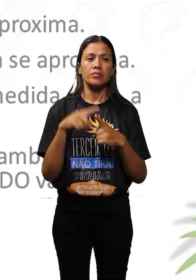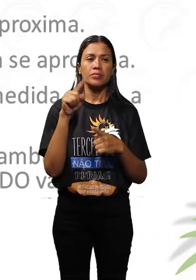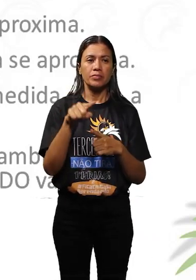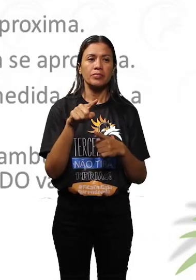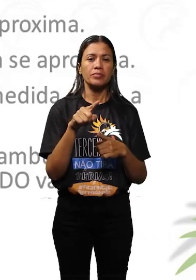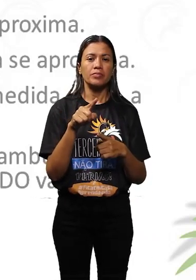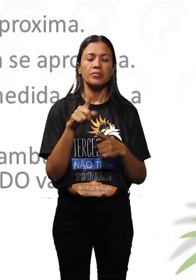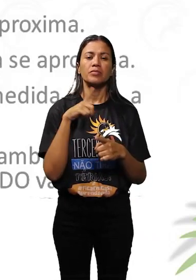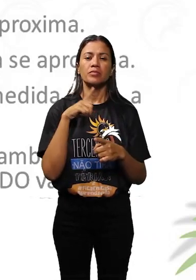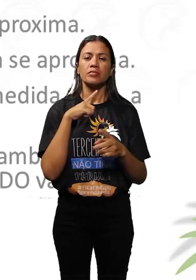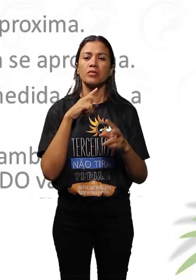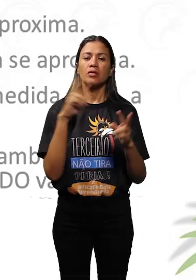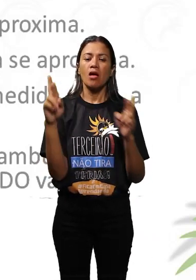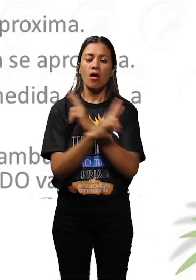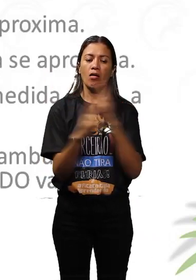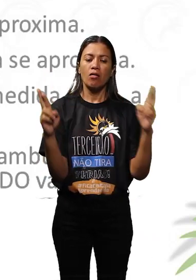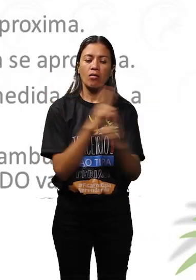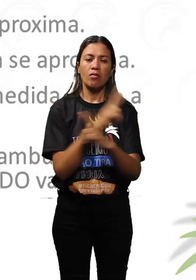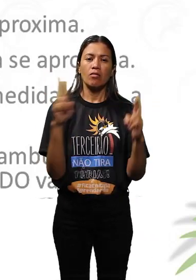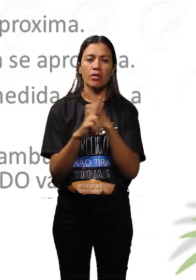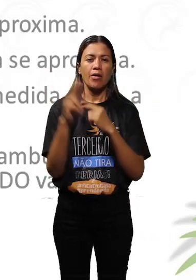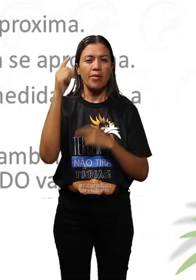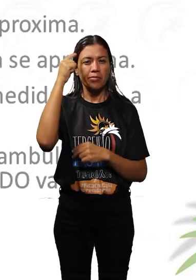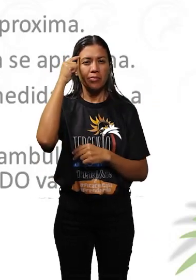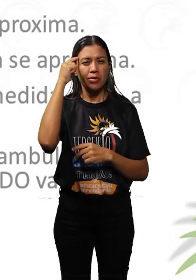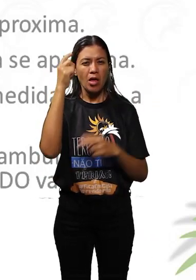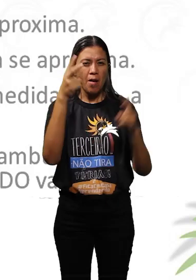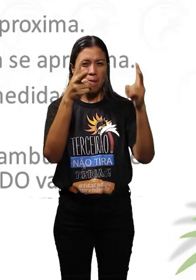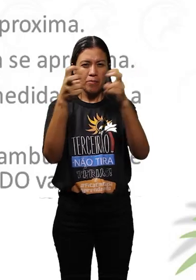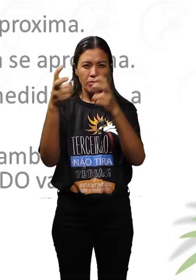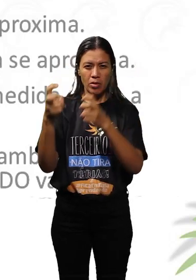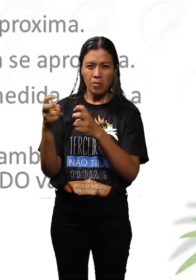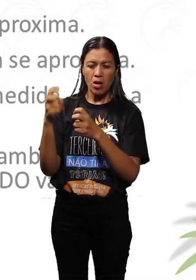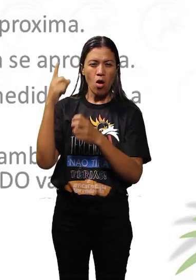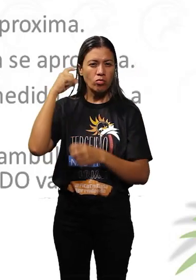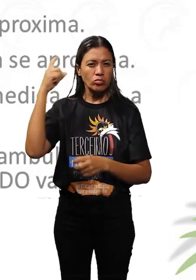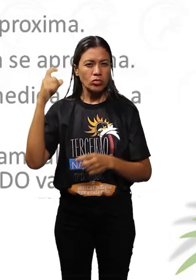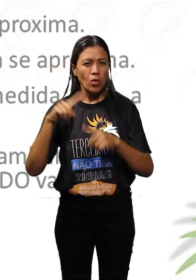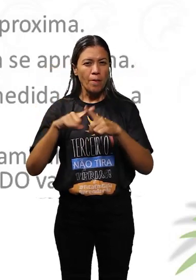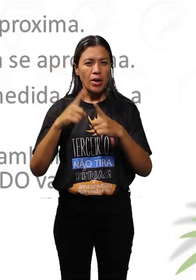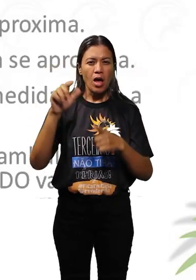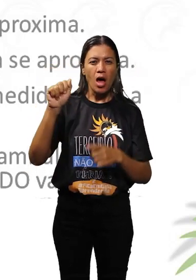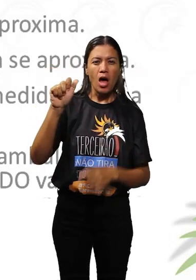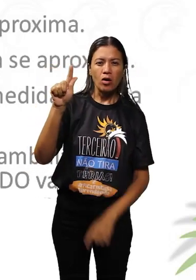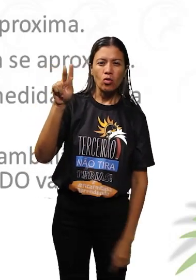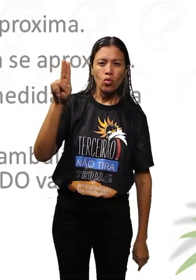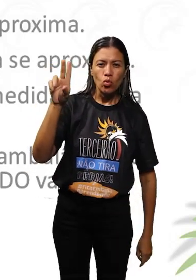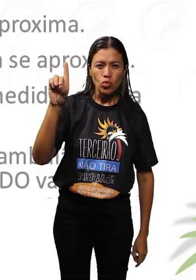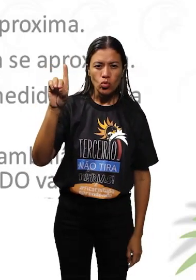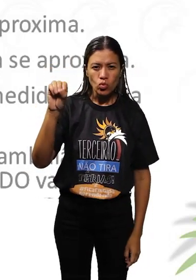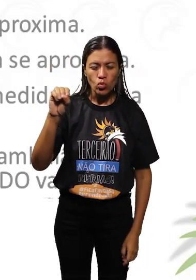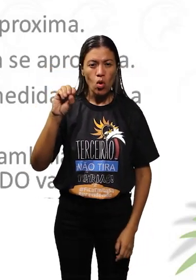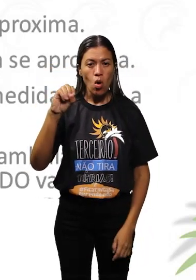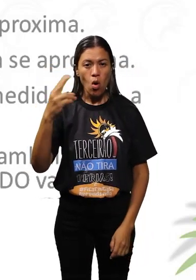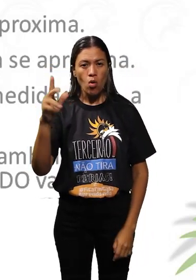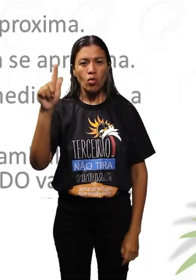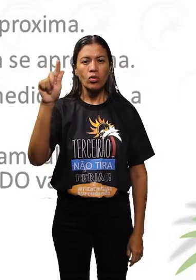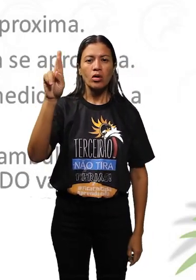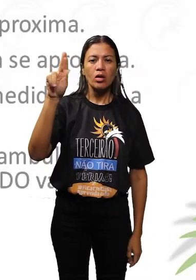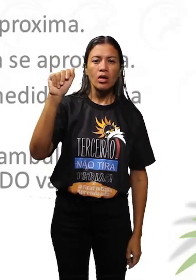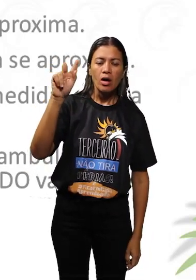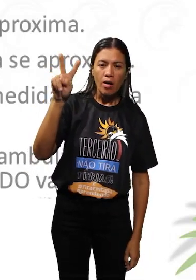ela está relacionada com essa ideia aí de perceber o som mais agudo ou mais grave à medida que você vai